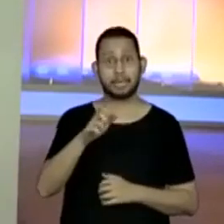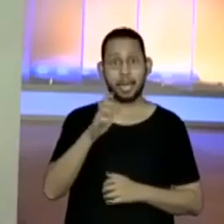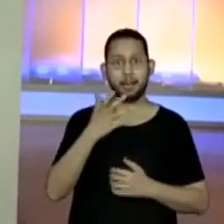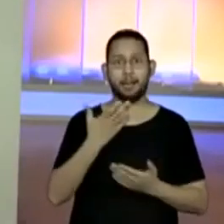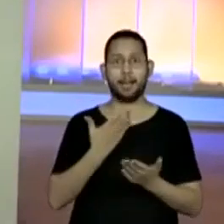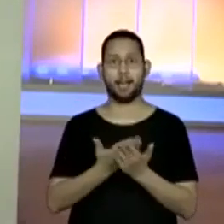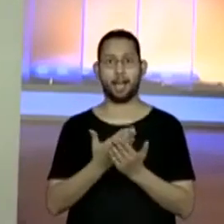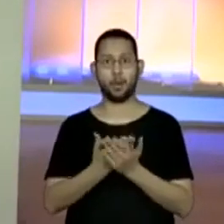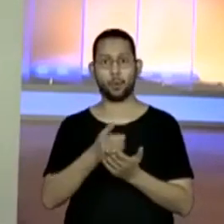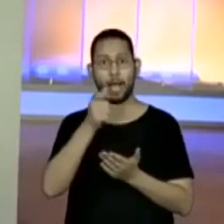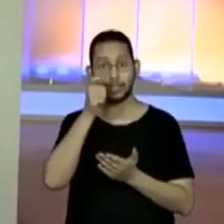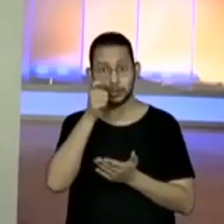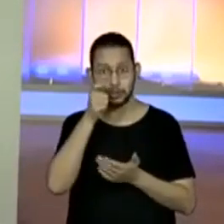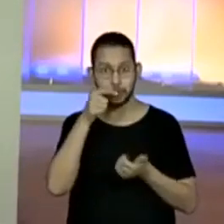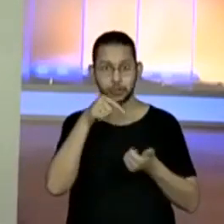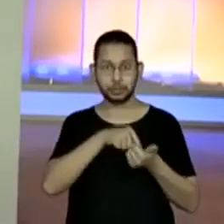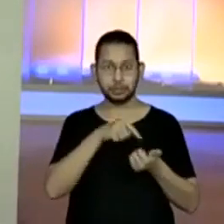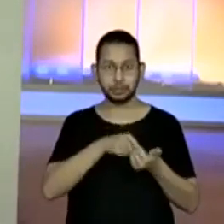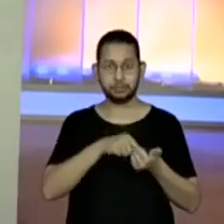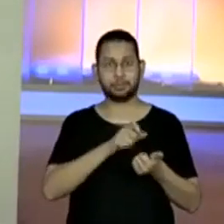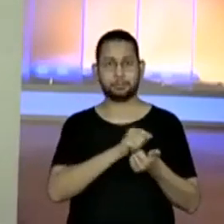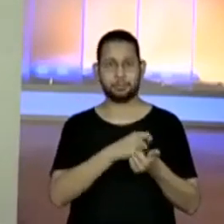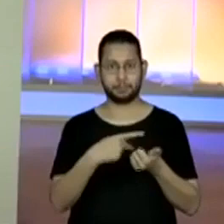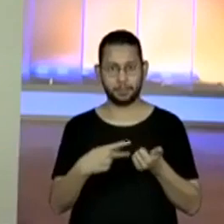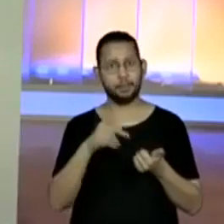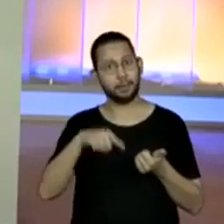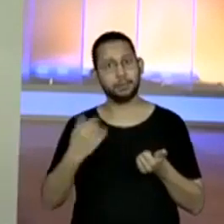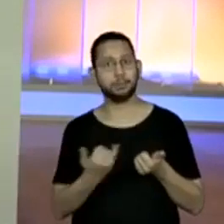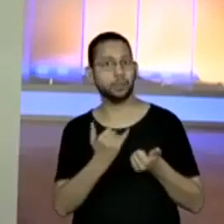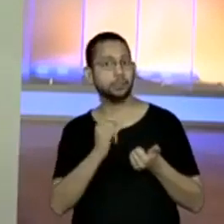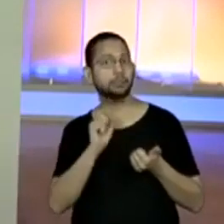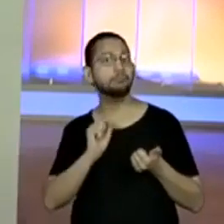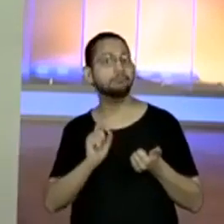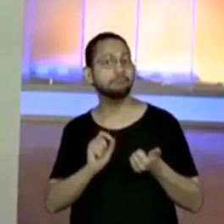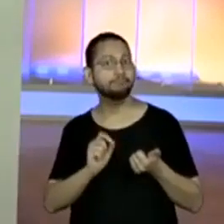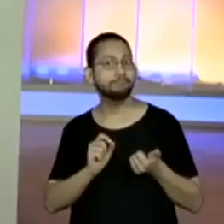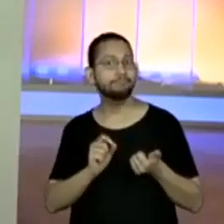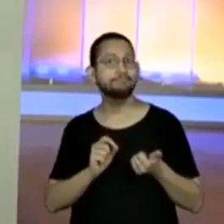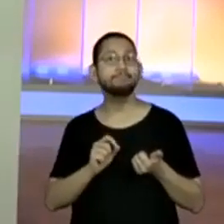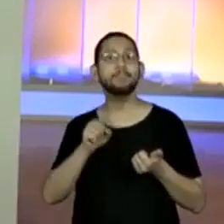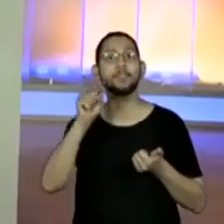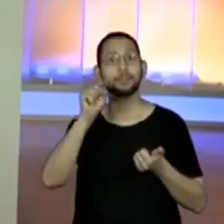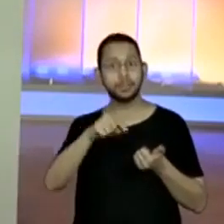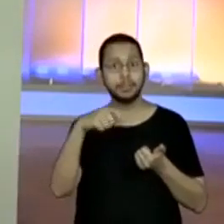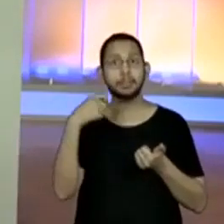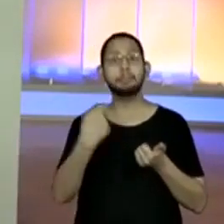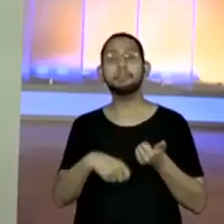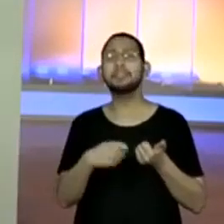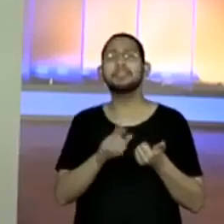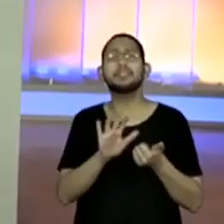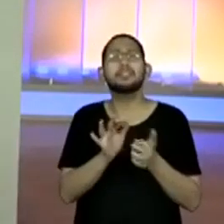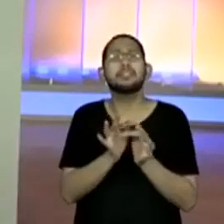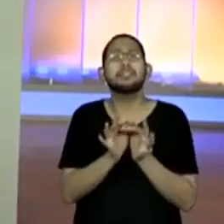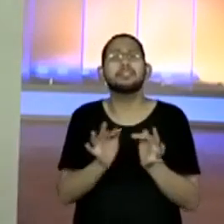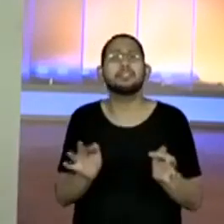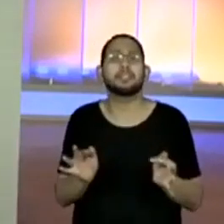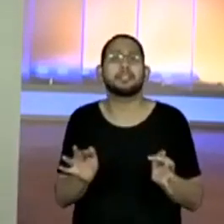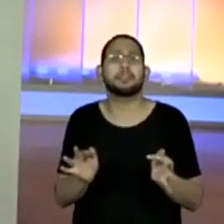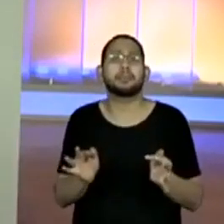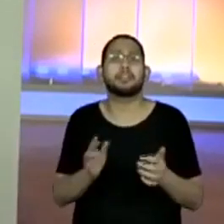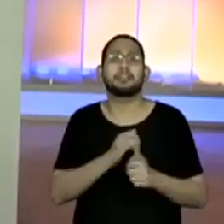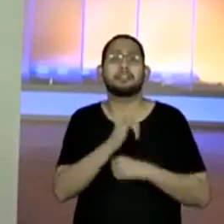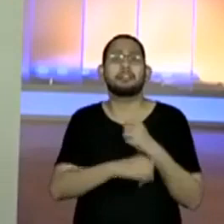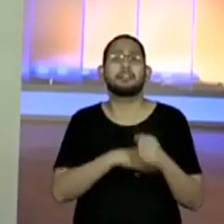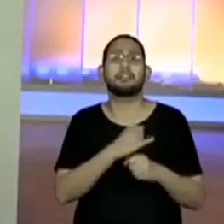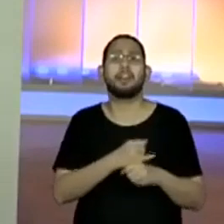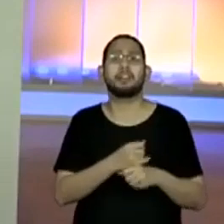aula pelo aplicativo, muito importante, para assistir a aula pelo aplicativo, você simplesmente não vai gastar a sua